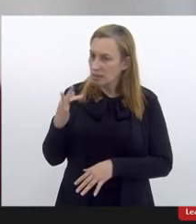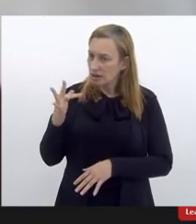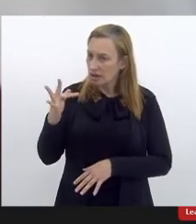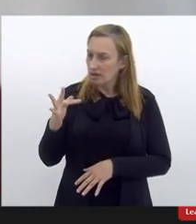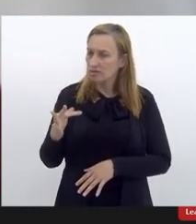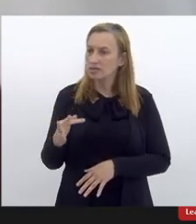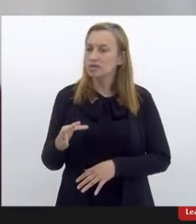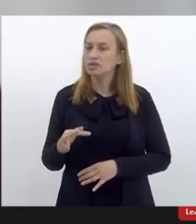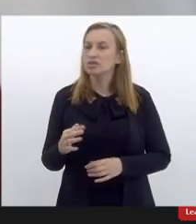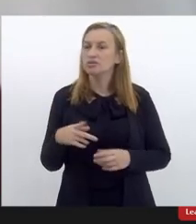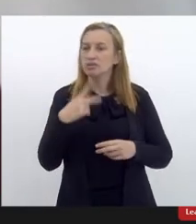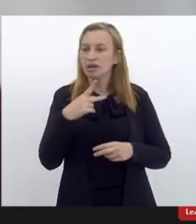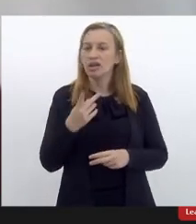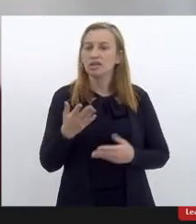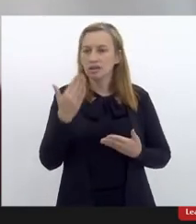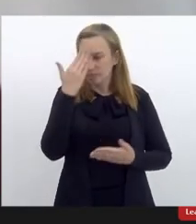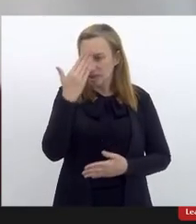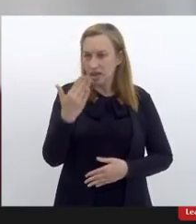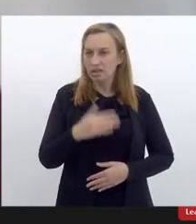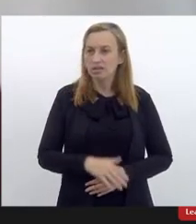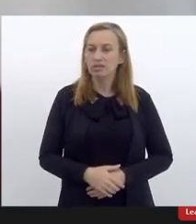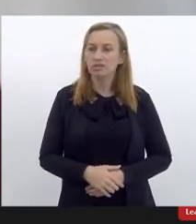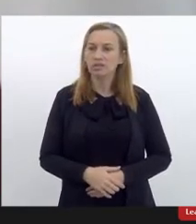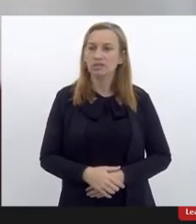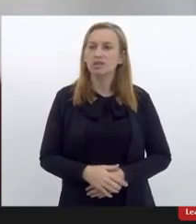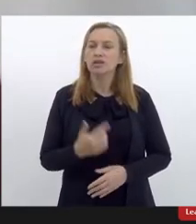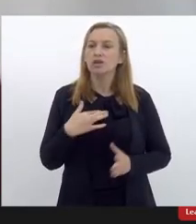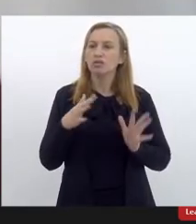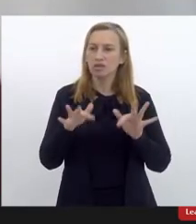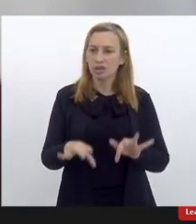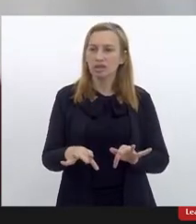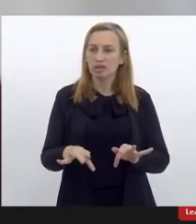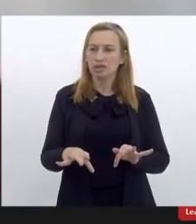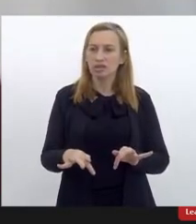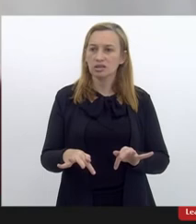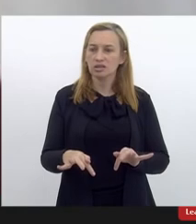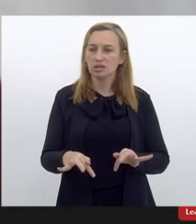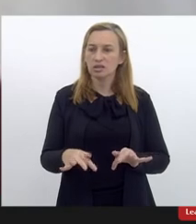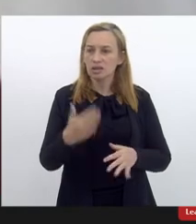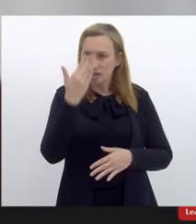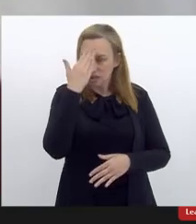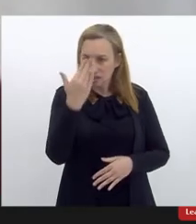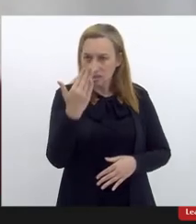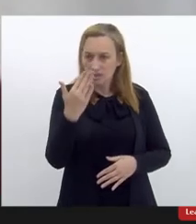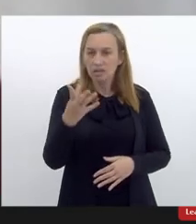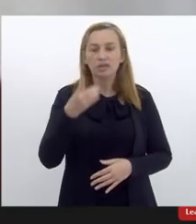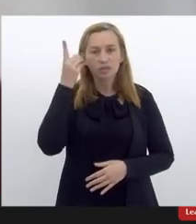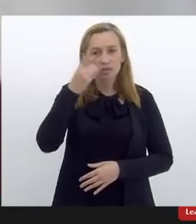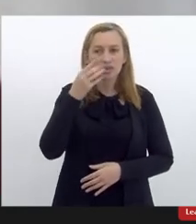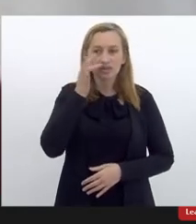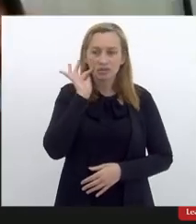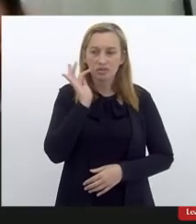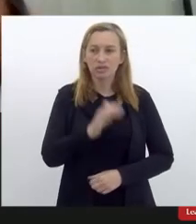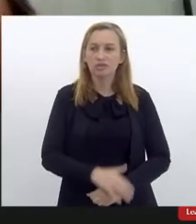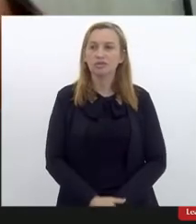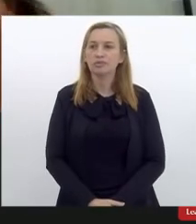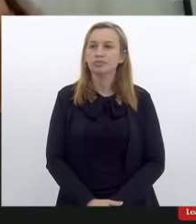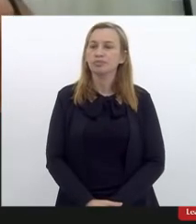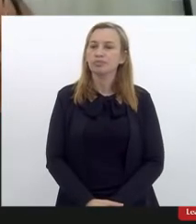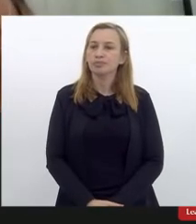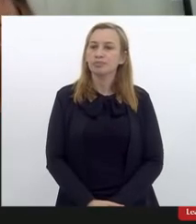explanação sobre o que foi questionado, eu te agradeço. Posteriormente, eu encerro para poder agradecer ao deputado Flávio Serafim.